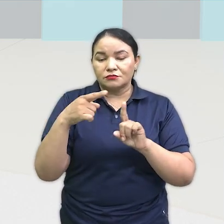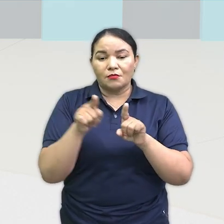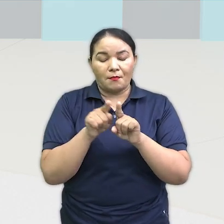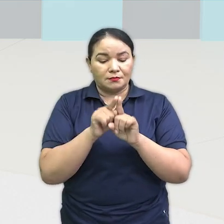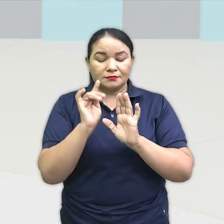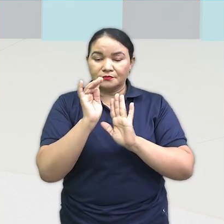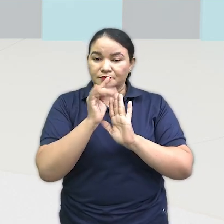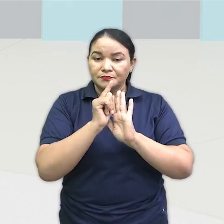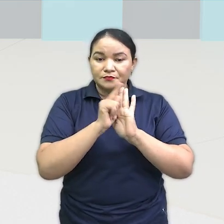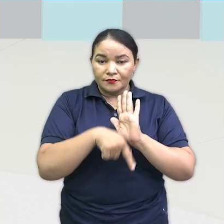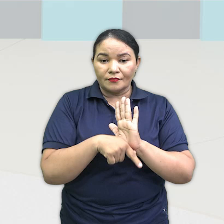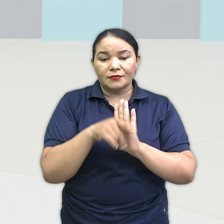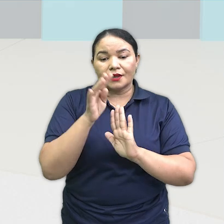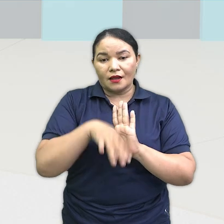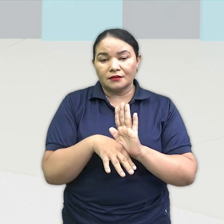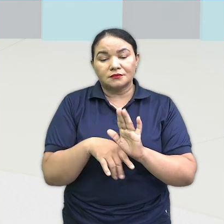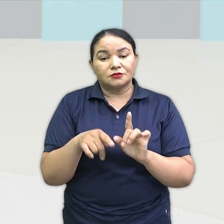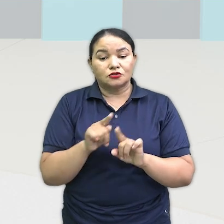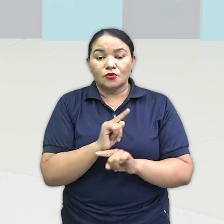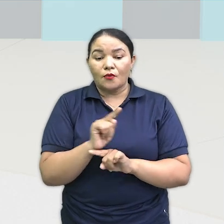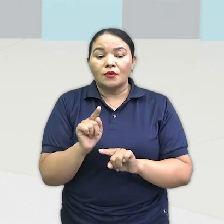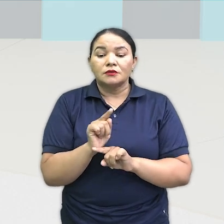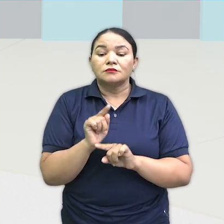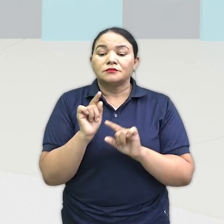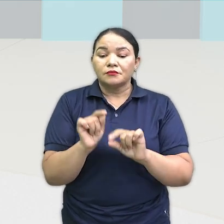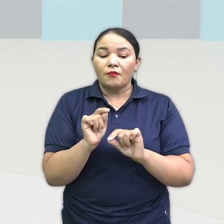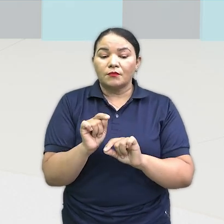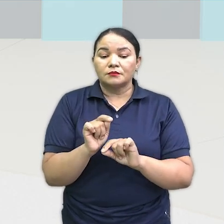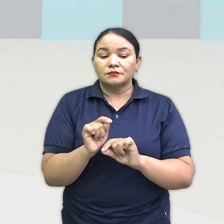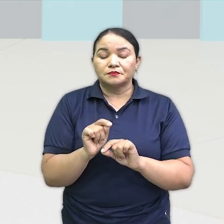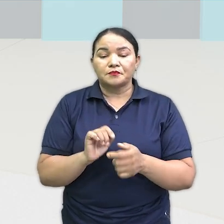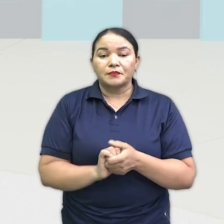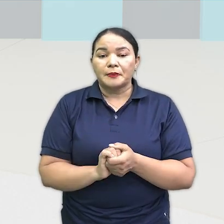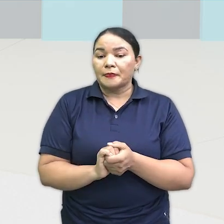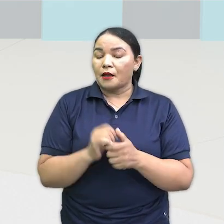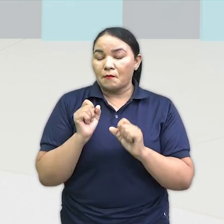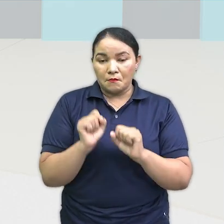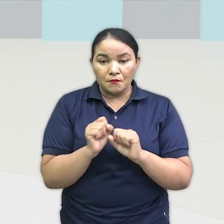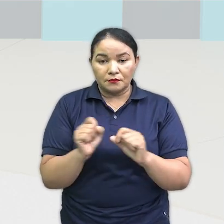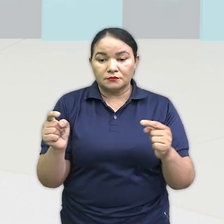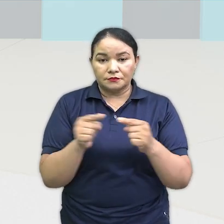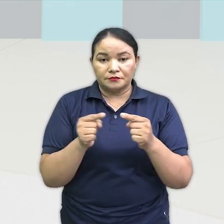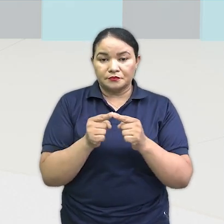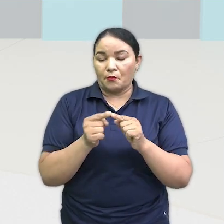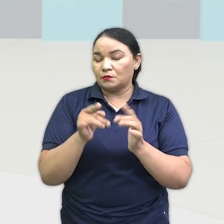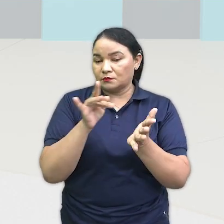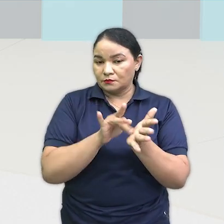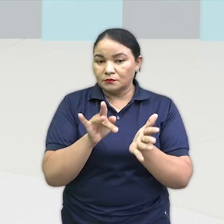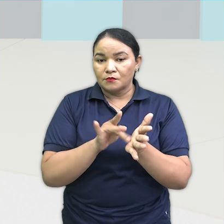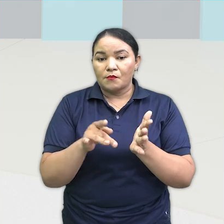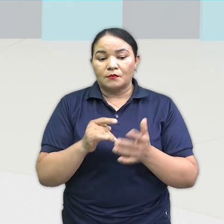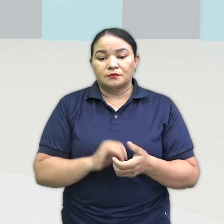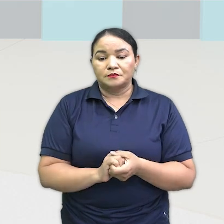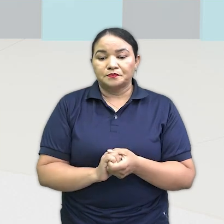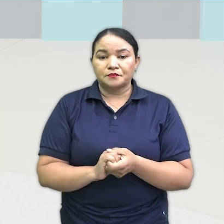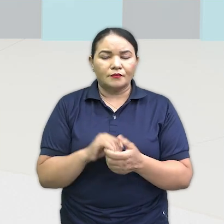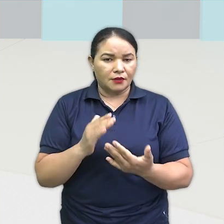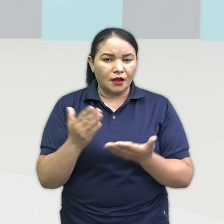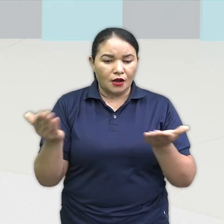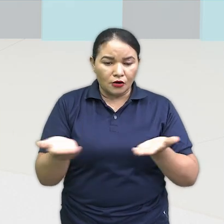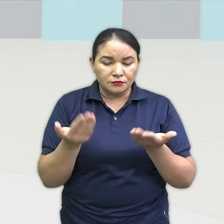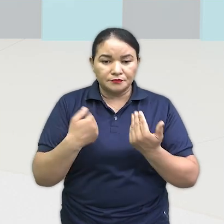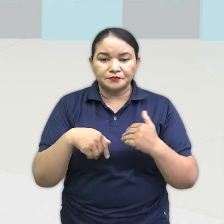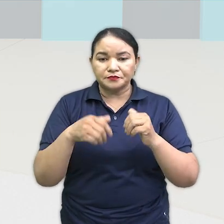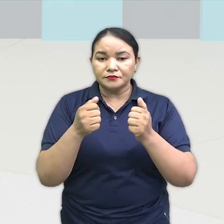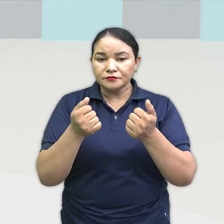textuais e podemos chamar de gêneros textuais digitais. Nós trouxemos alguns tipos desses gêneros textuais